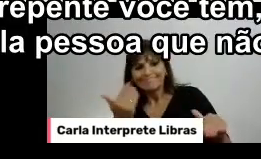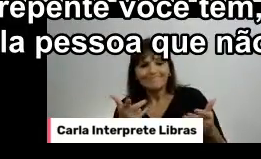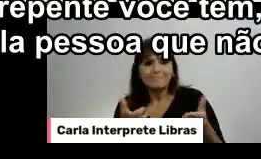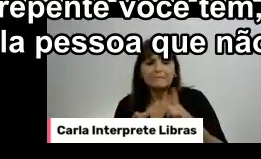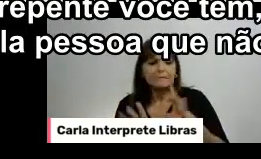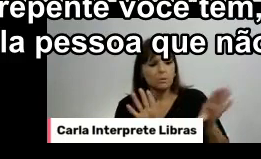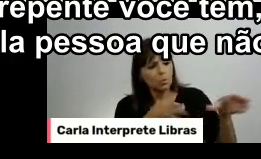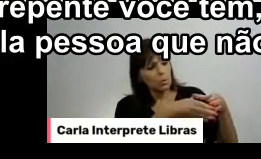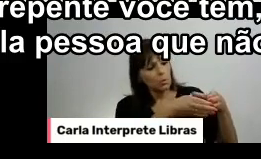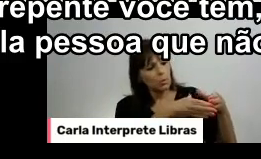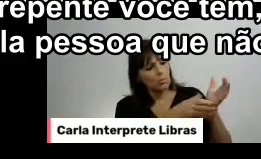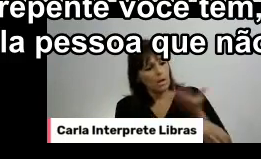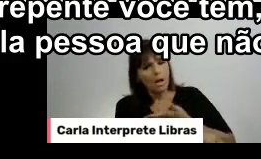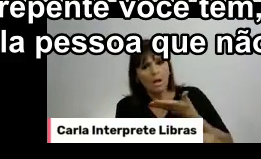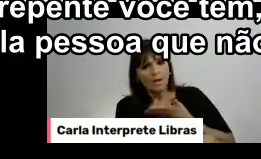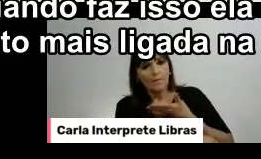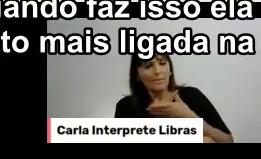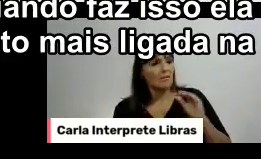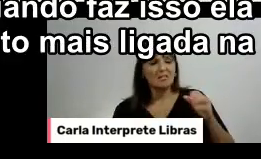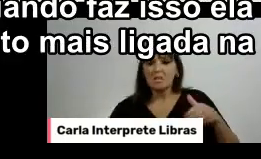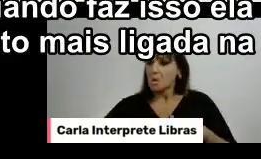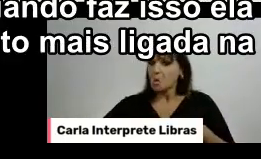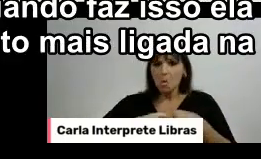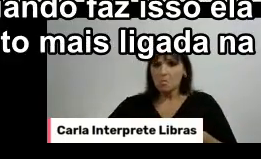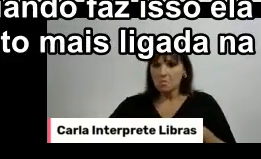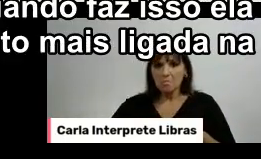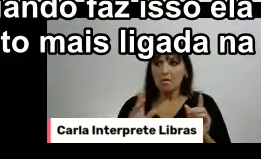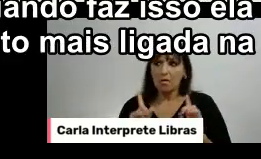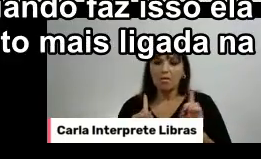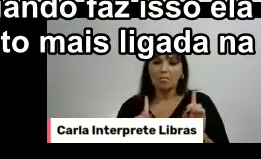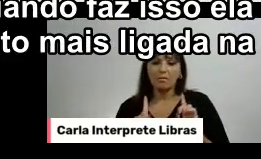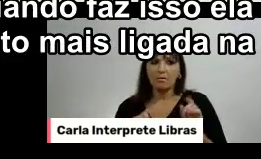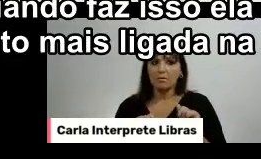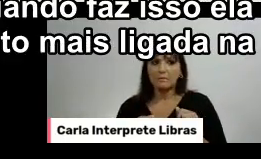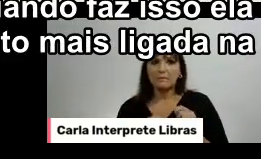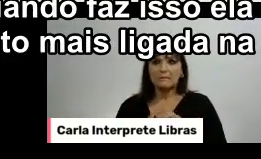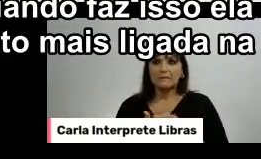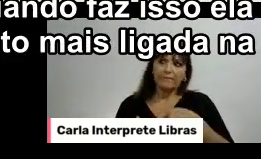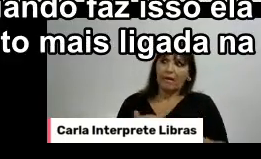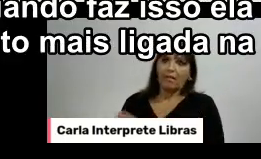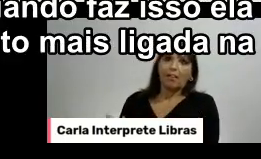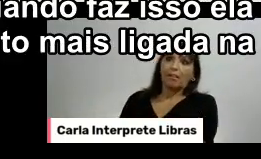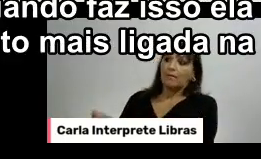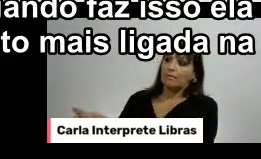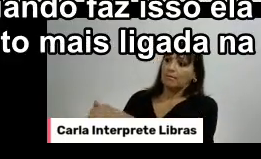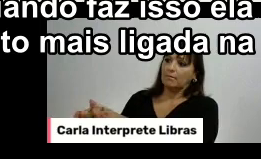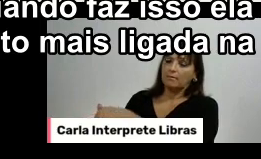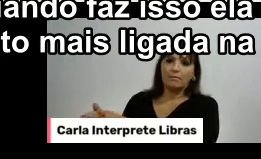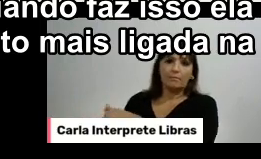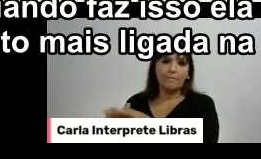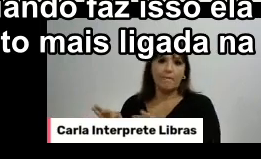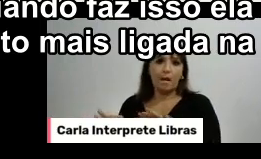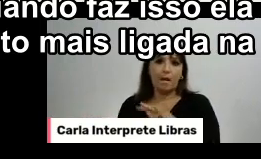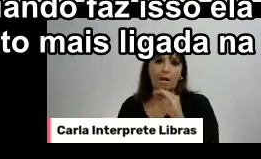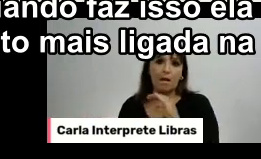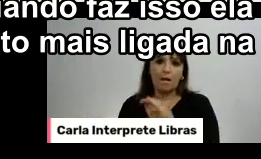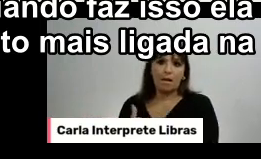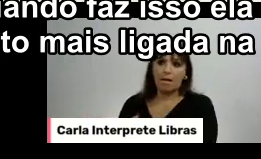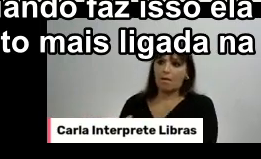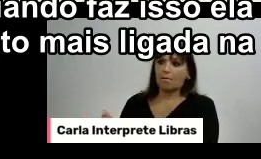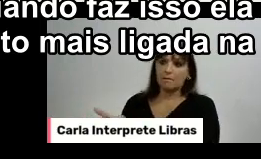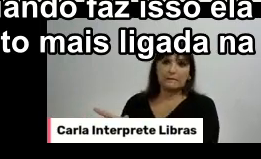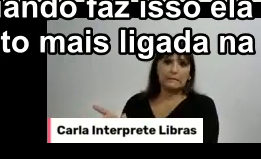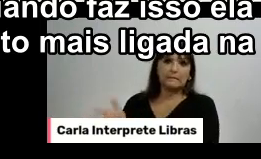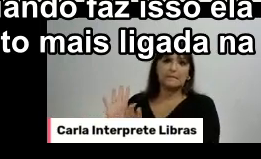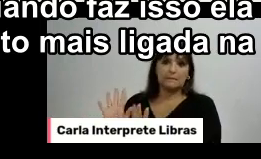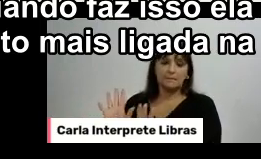amigos aquela pessoa que não cumprimenta nas mãos, ou quando faz isso, ela corre limpar as mãos, ela é muito mais